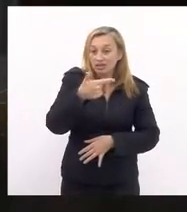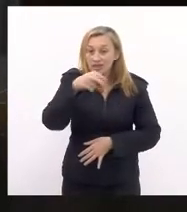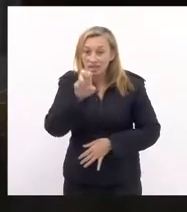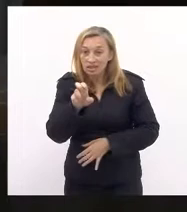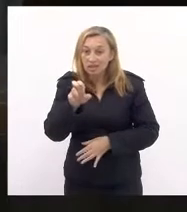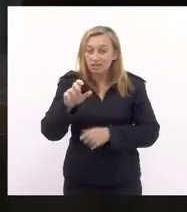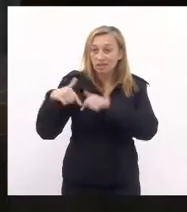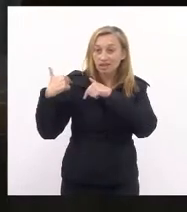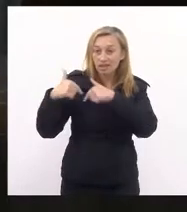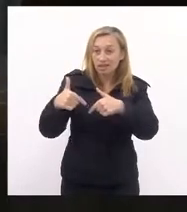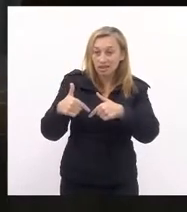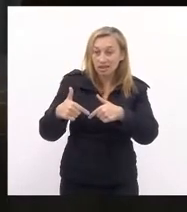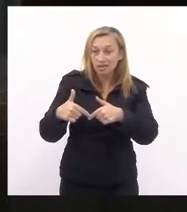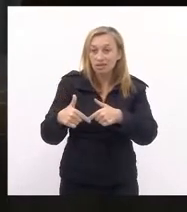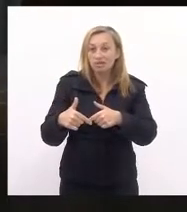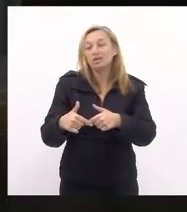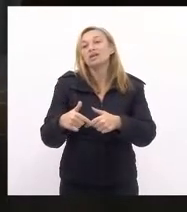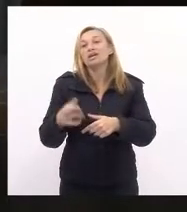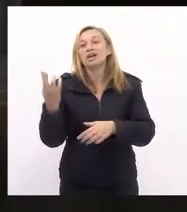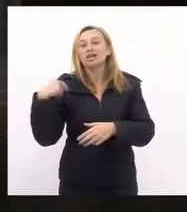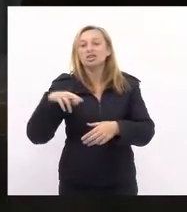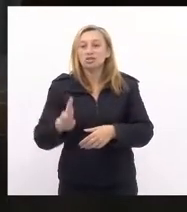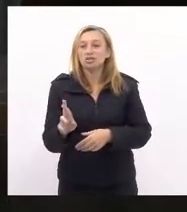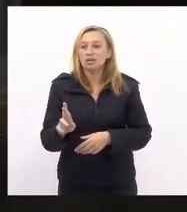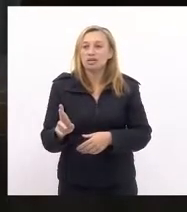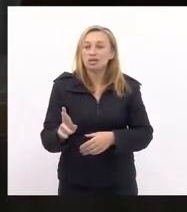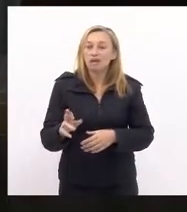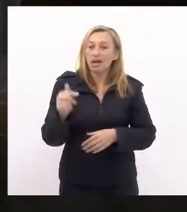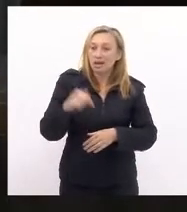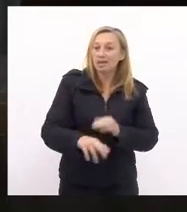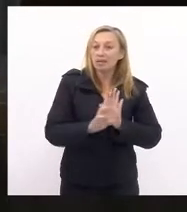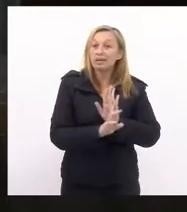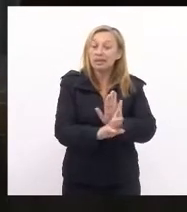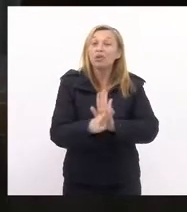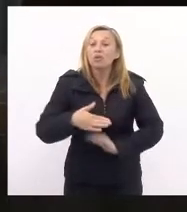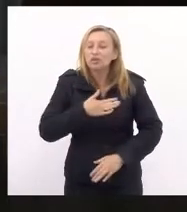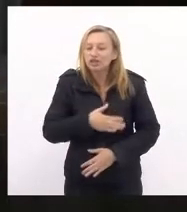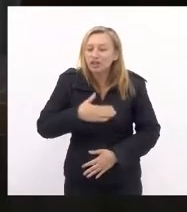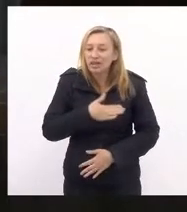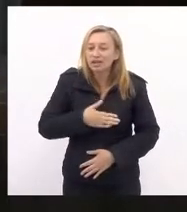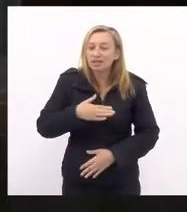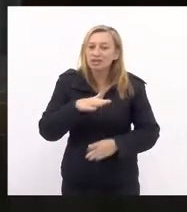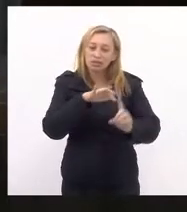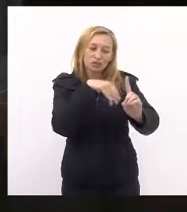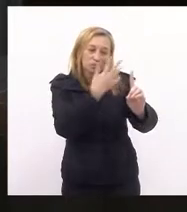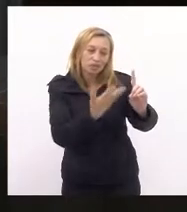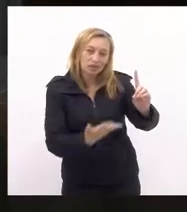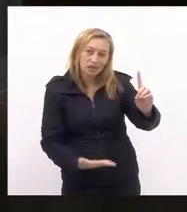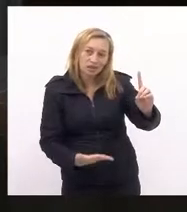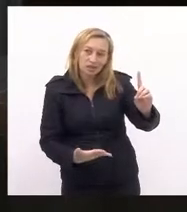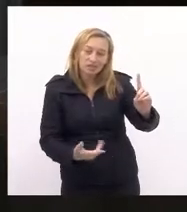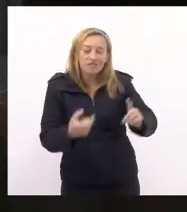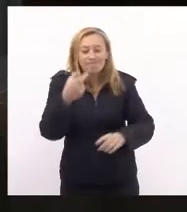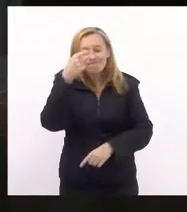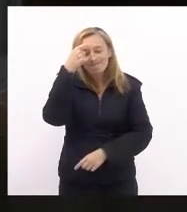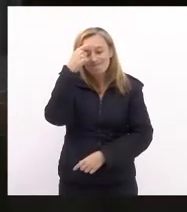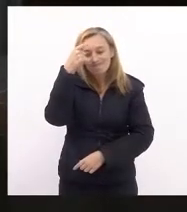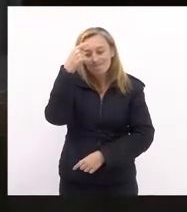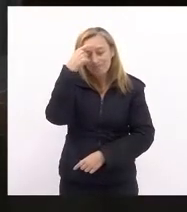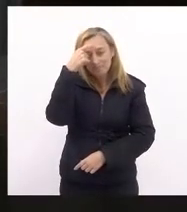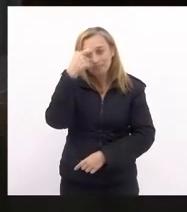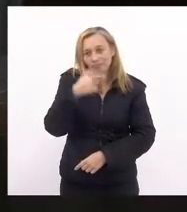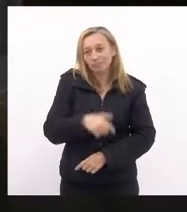tradições religiosas que estão aqui representadas, eu gostaria de fazer uma homenagem in memoriam,